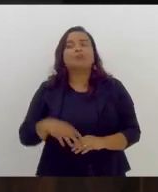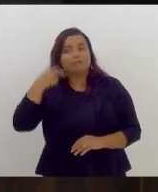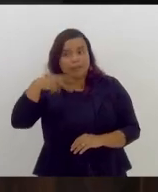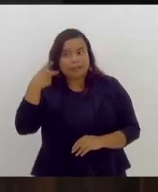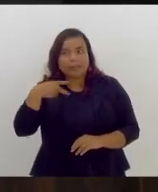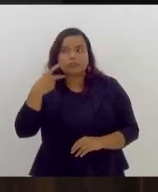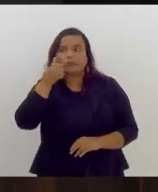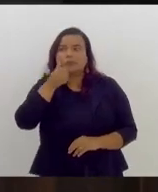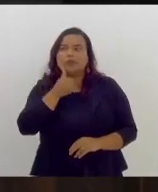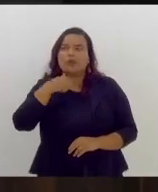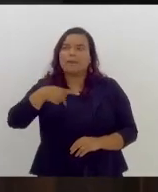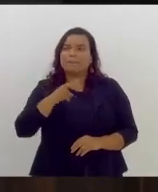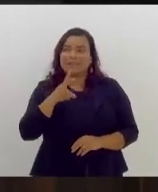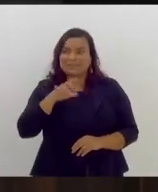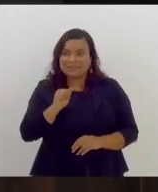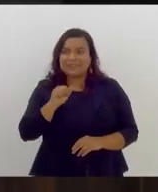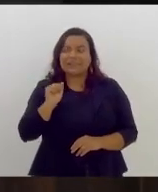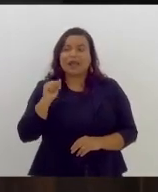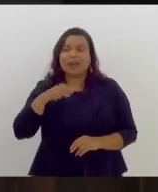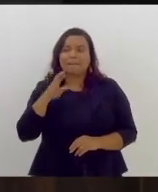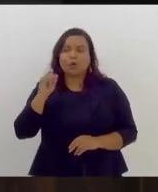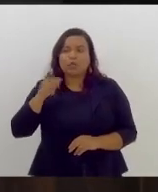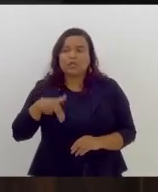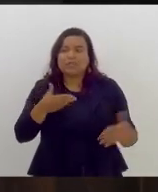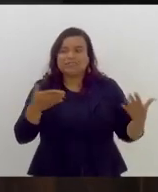Vereadora Patrícia Morim.